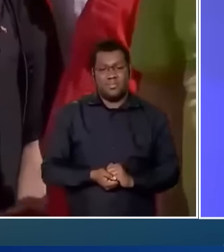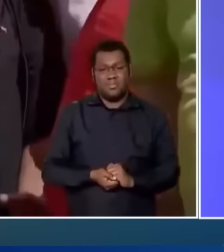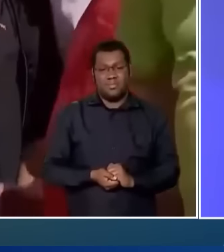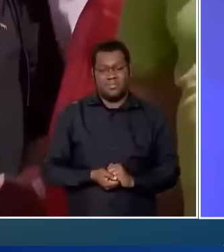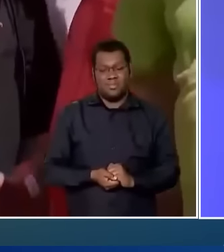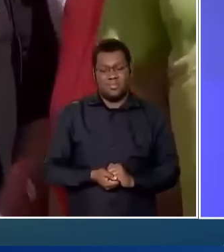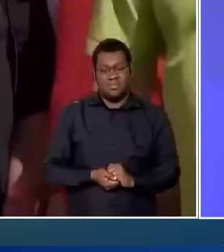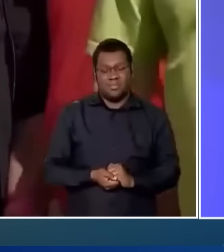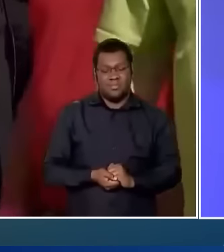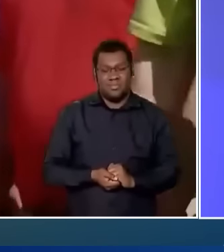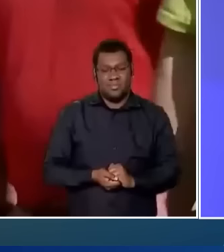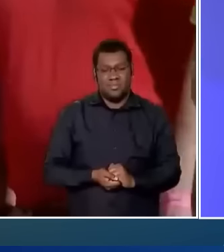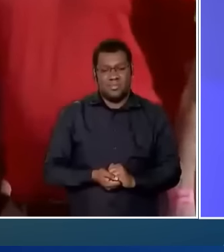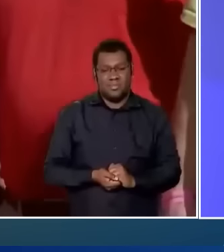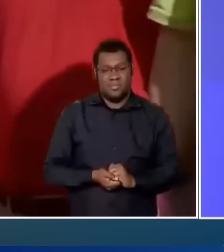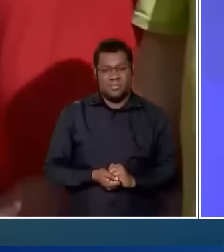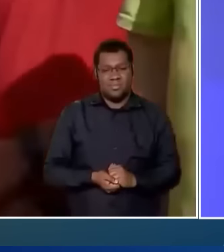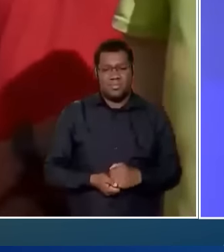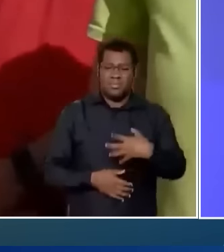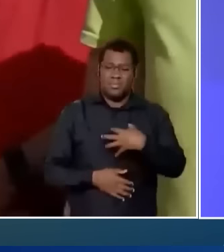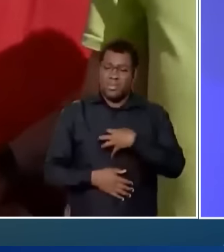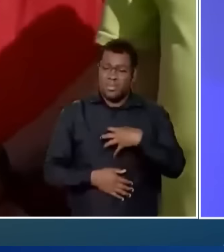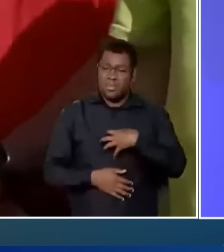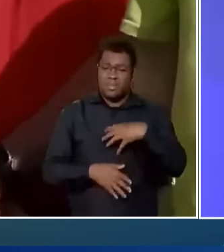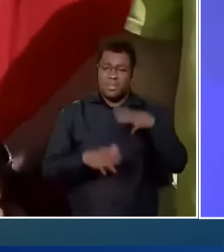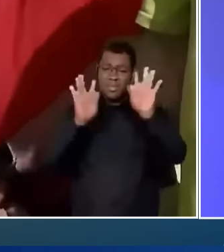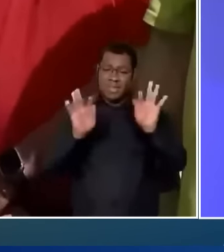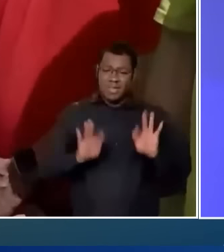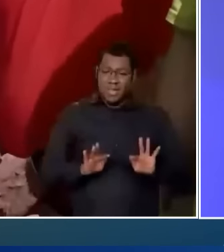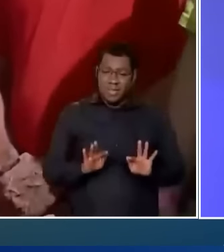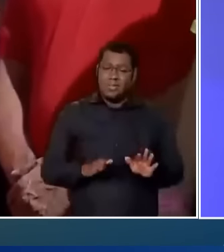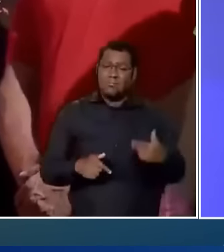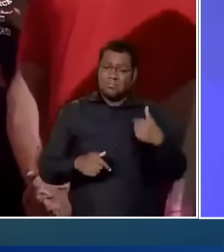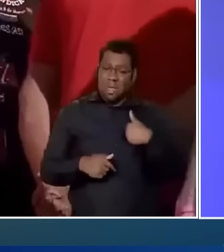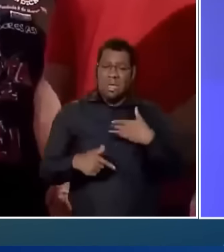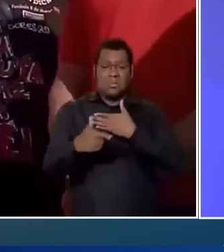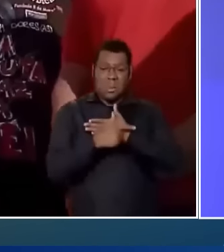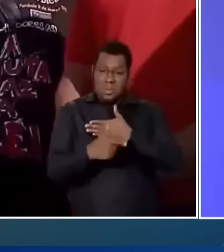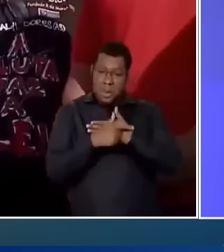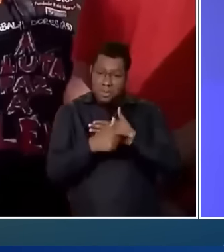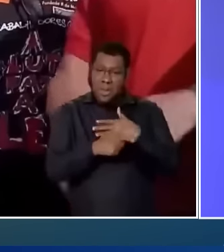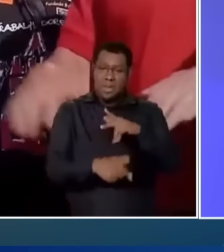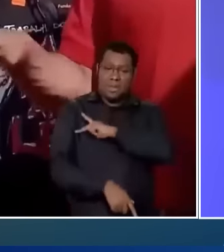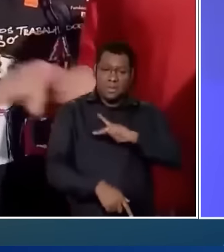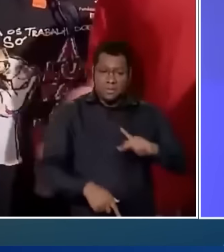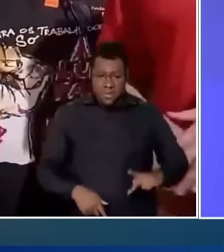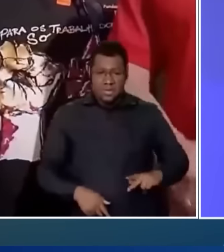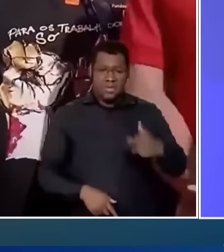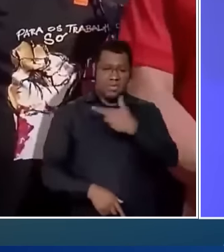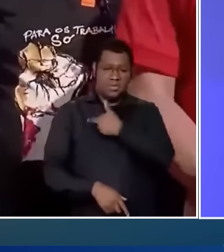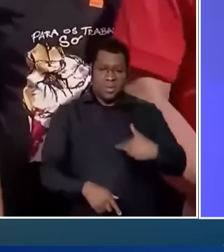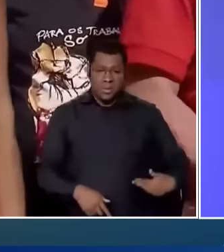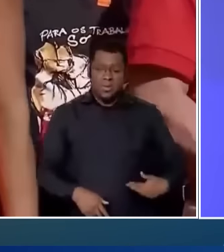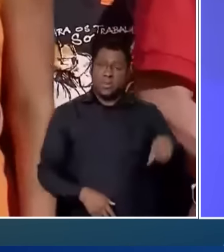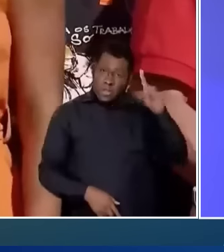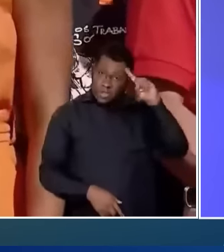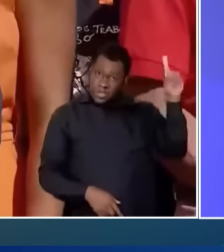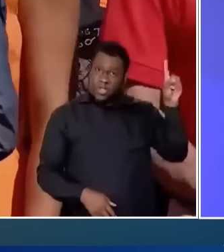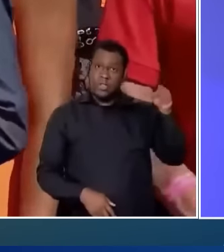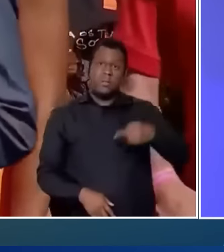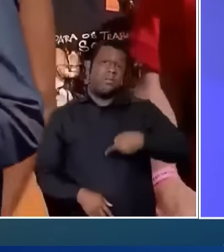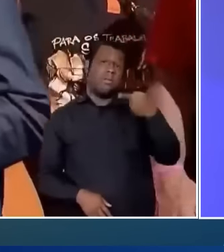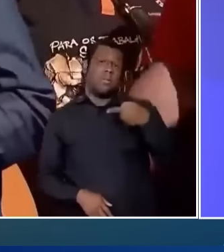segurar a imagem do próprio presidente Lula. E por fim, o que eu ressaltaria, Elo, é fazer um enfrentamento mais direto, considerando